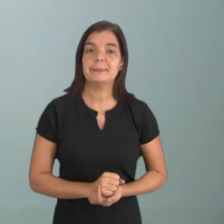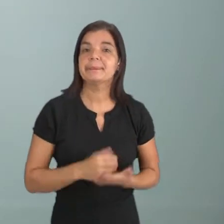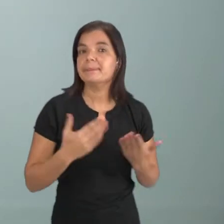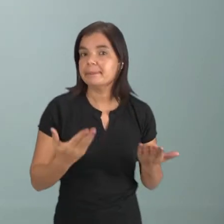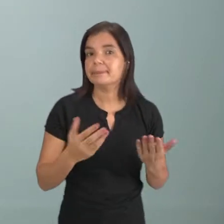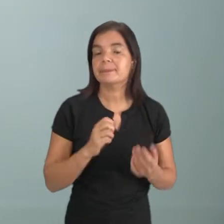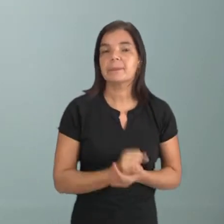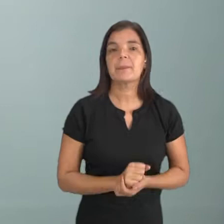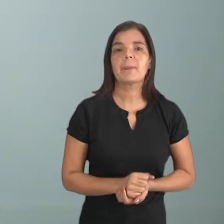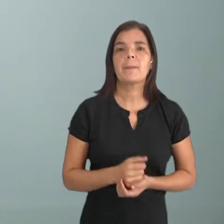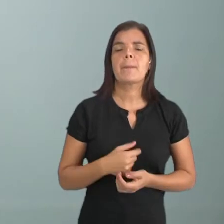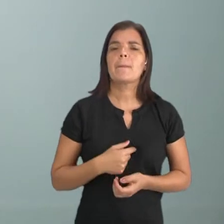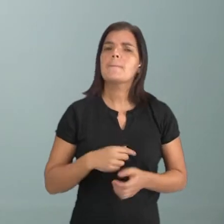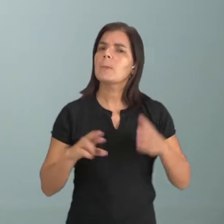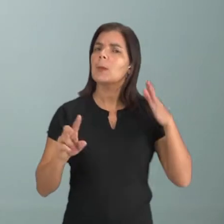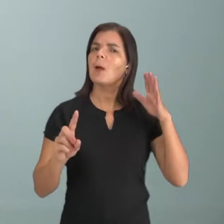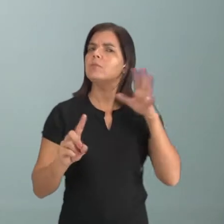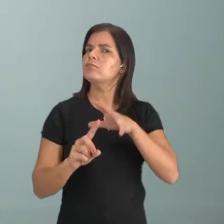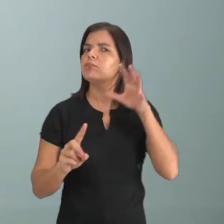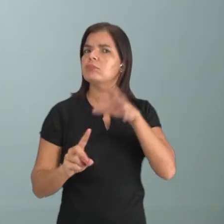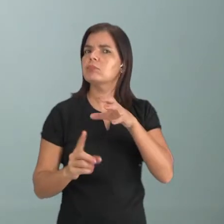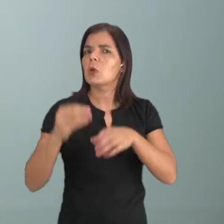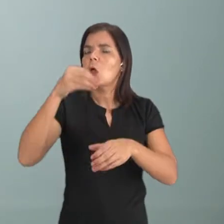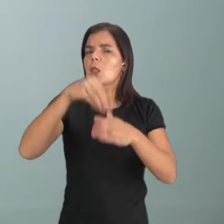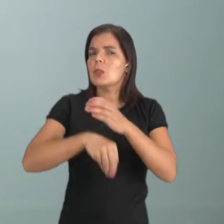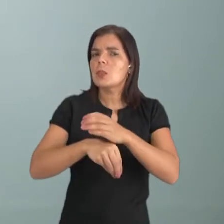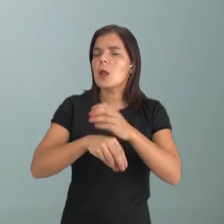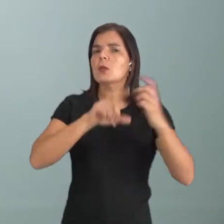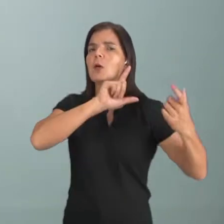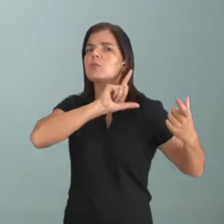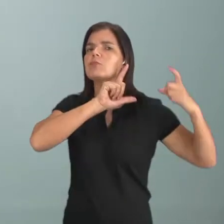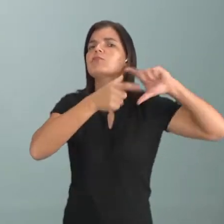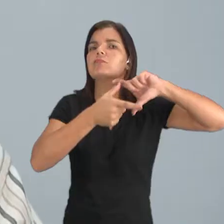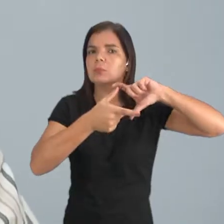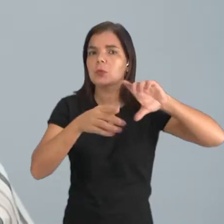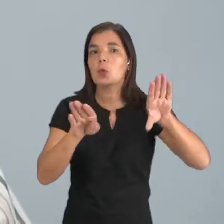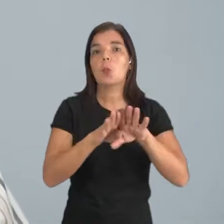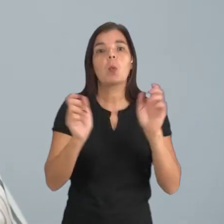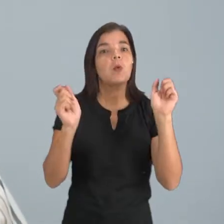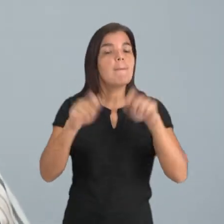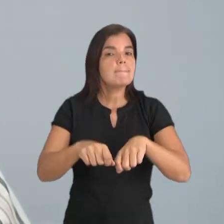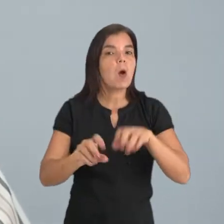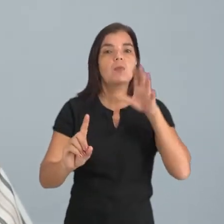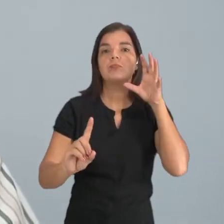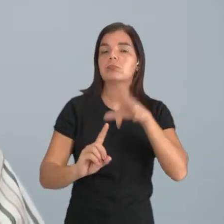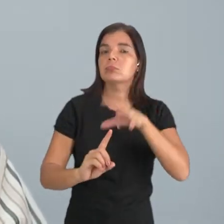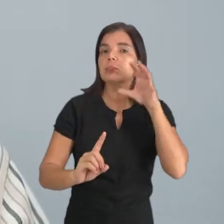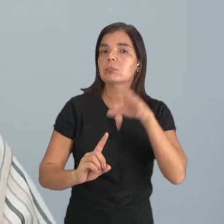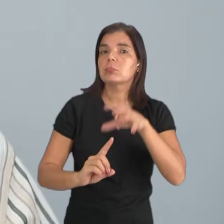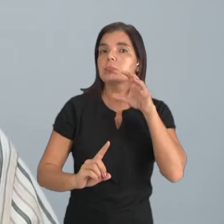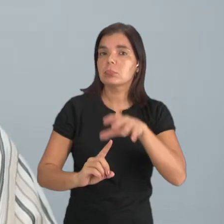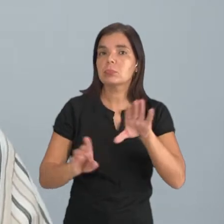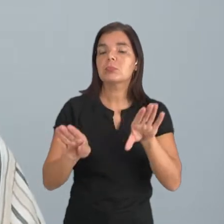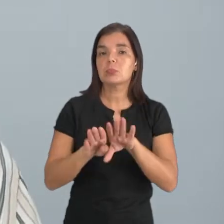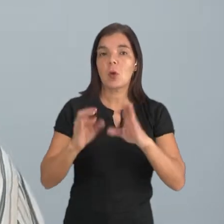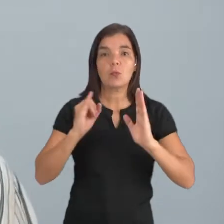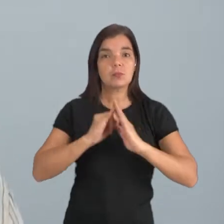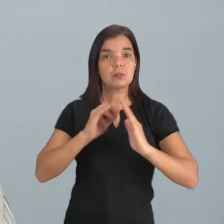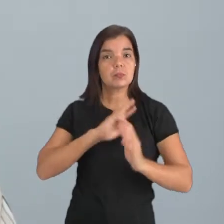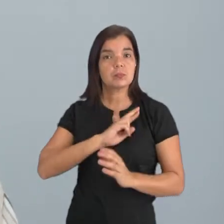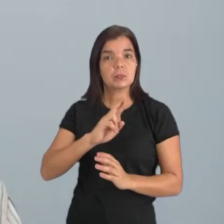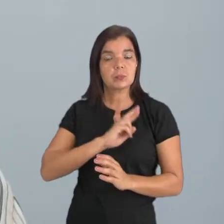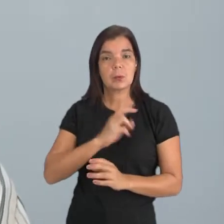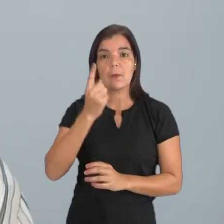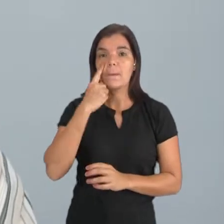Então, quando que essas influências estão dentro das tradições, né? Como que elas podem influenciar as instituições